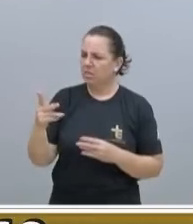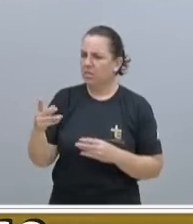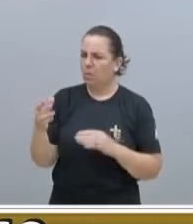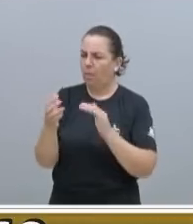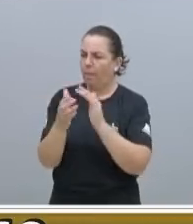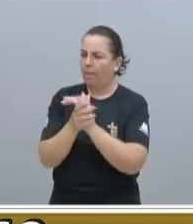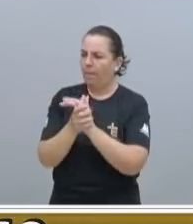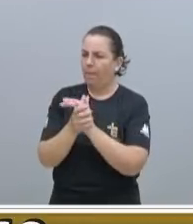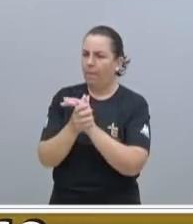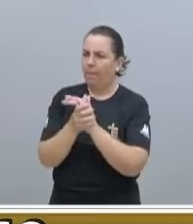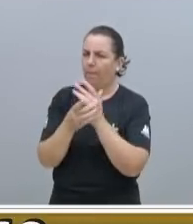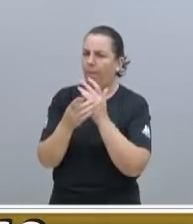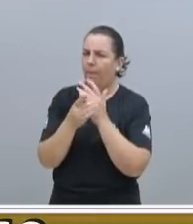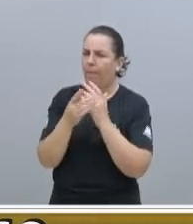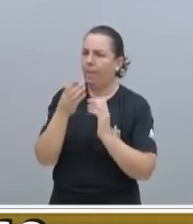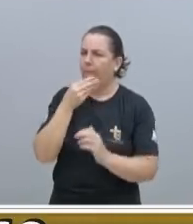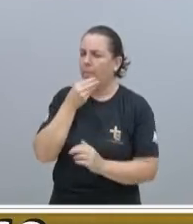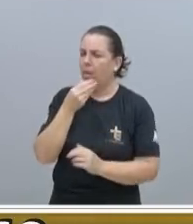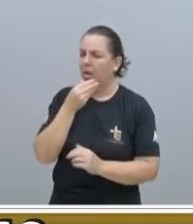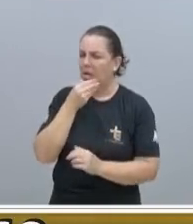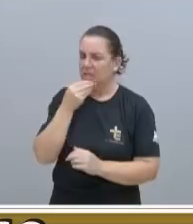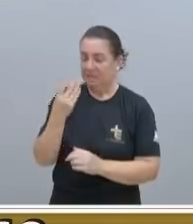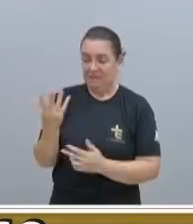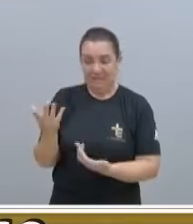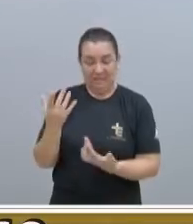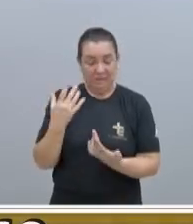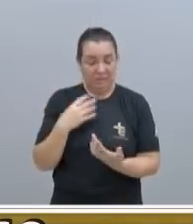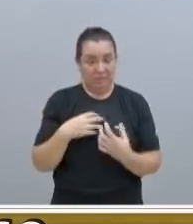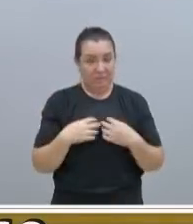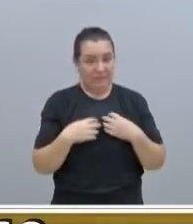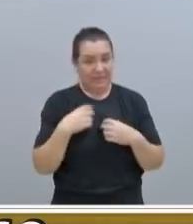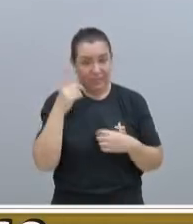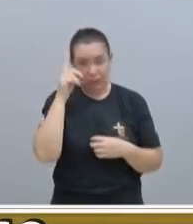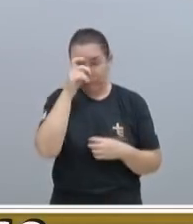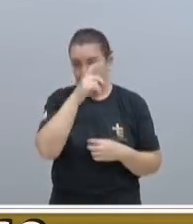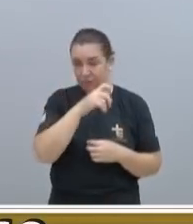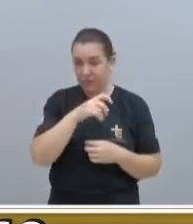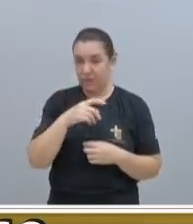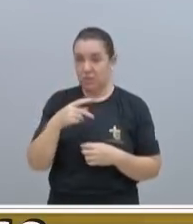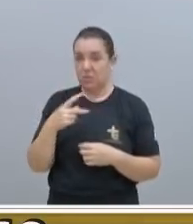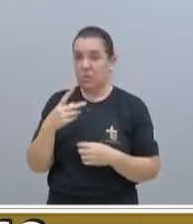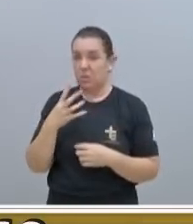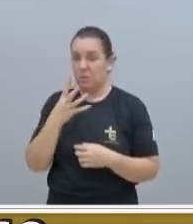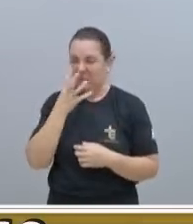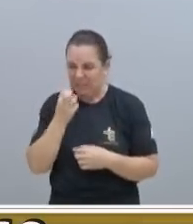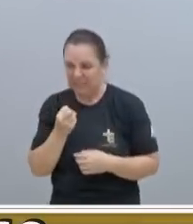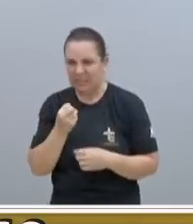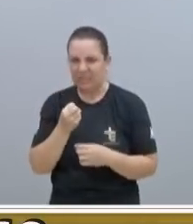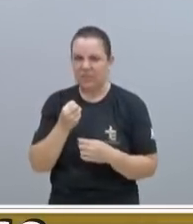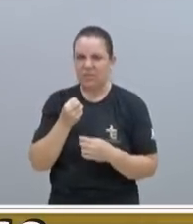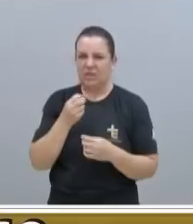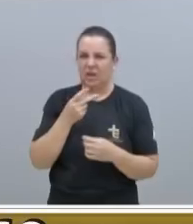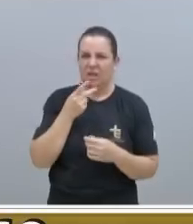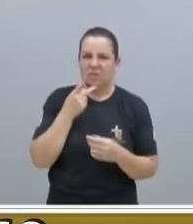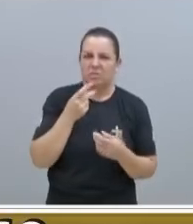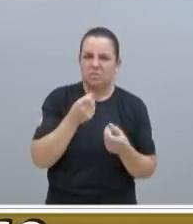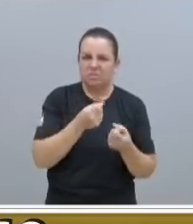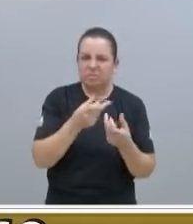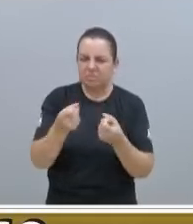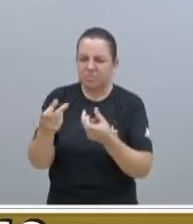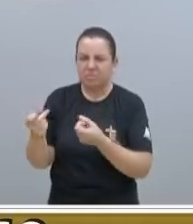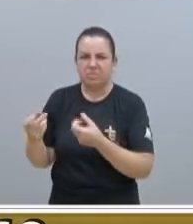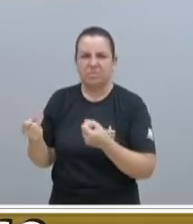xucro não era nada não era bem alfabetizado dado a cólera da jogatina jogava